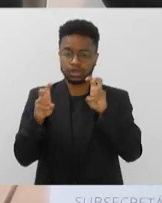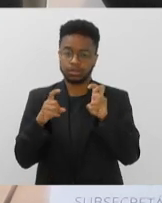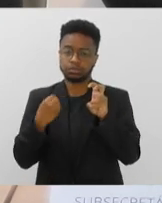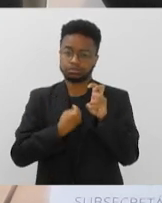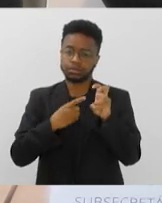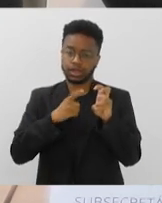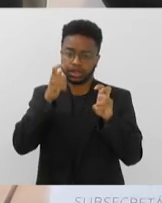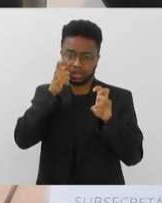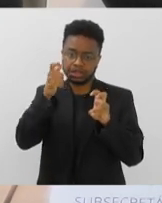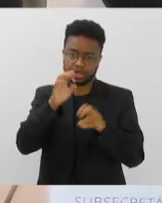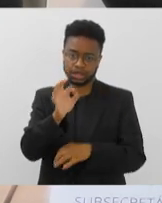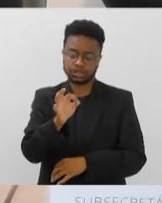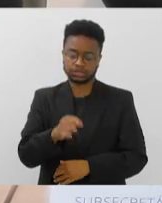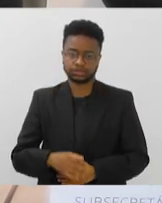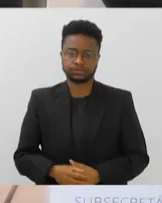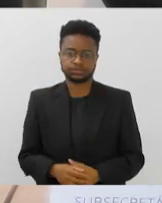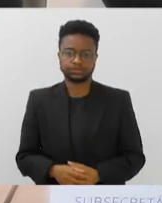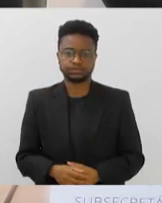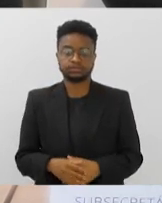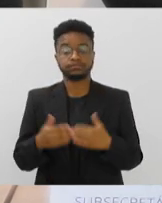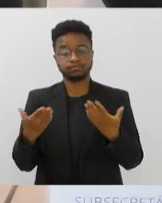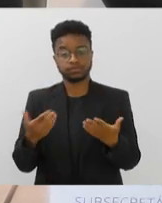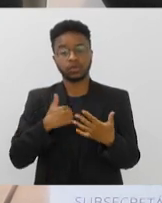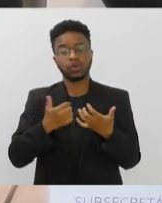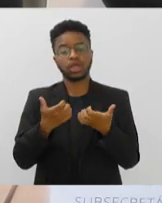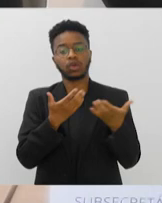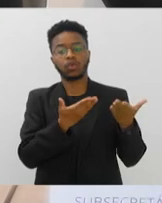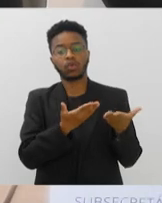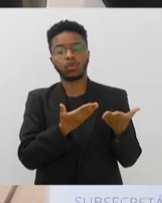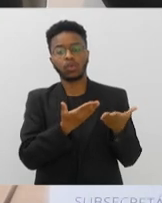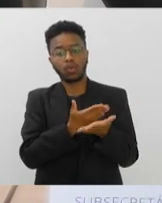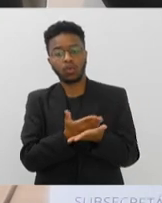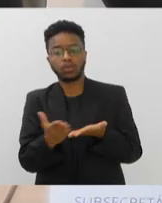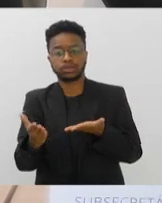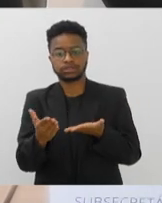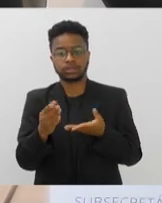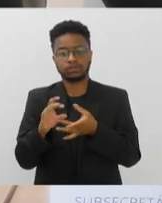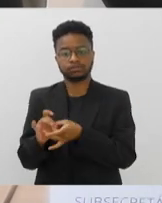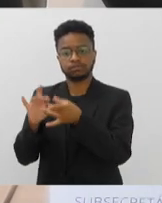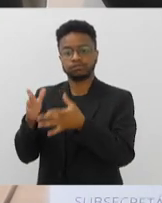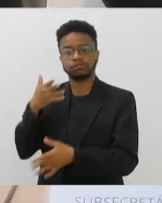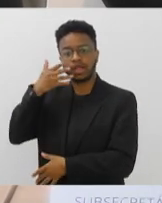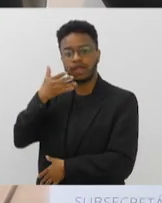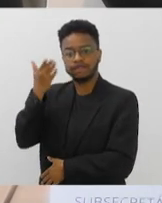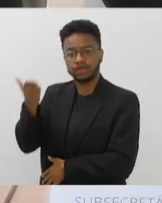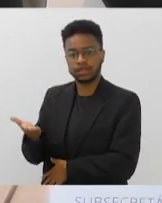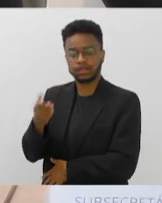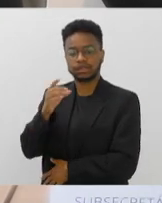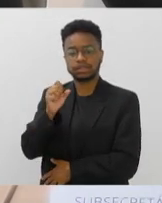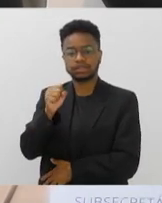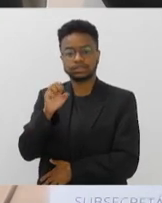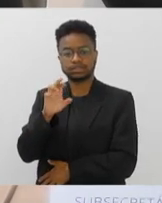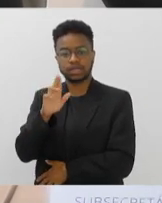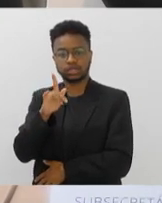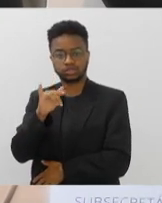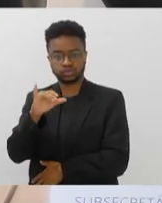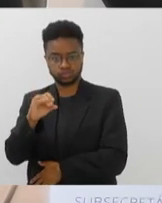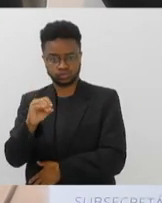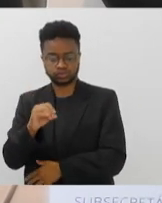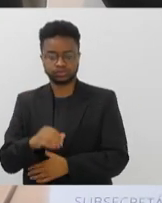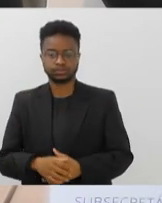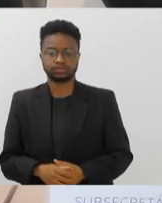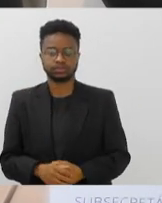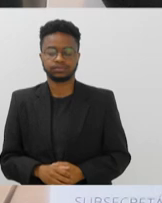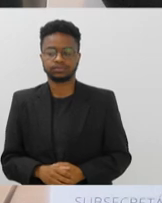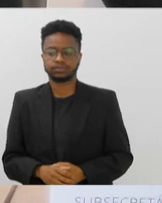interessa muito então gostaria de começar aqui concedendo a fala eh ao Dr Sérgio